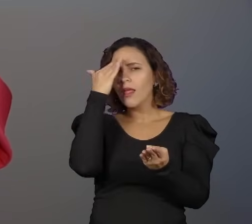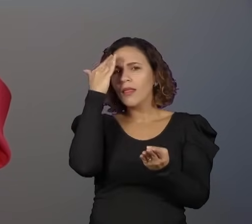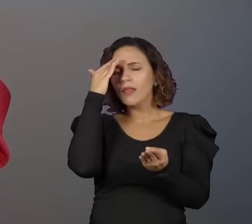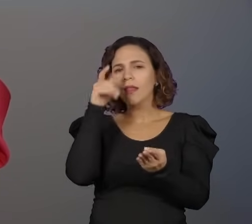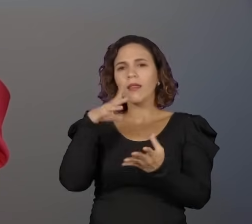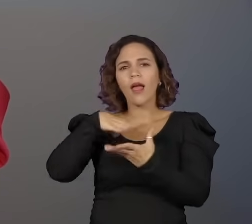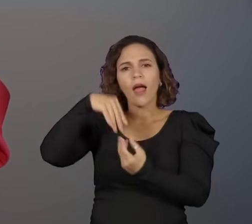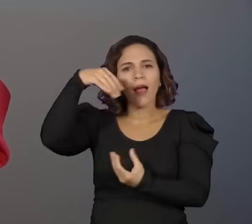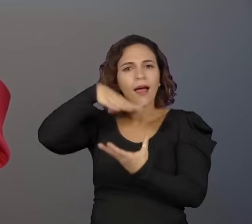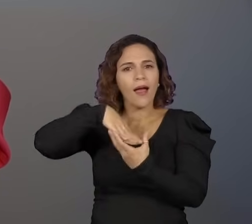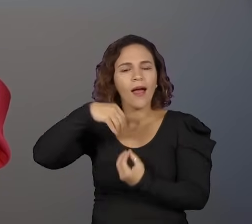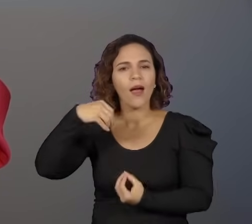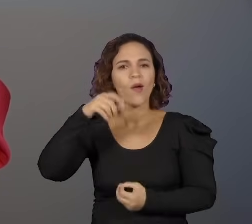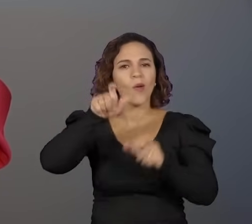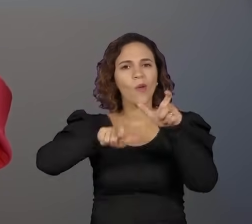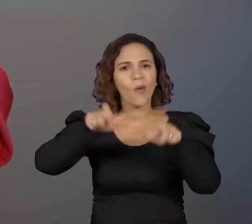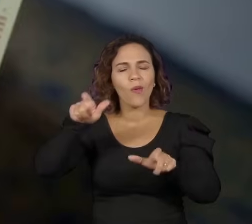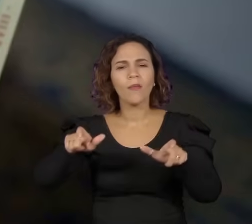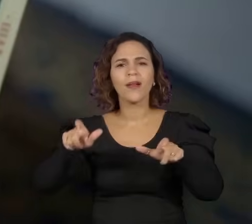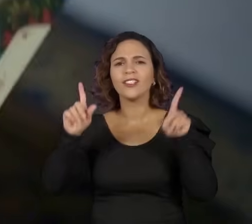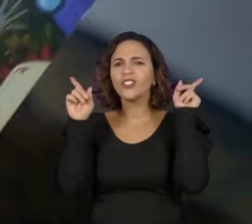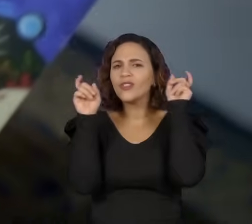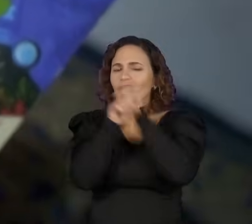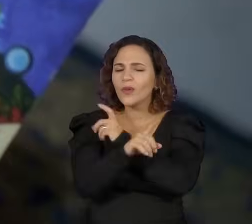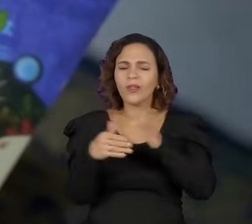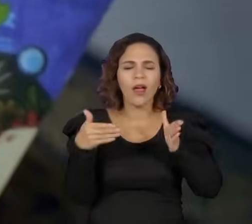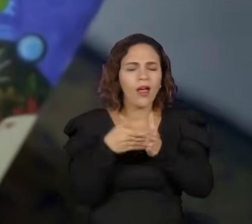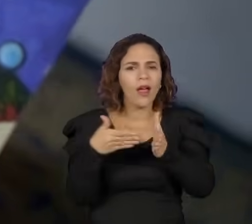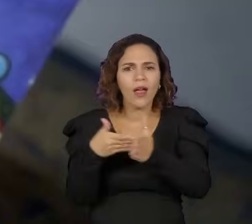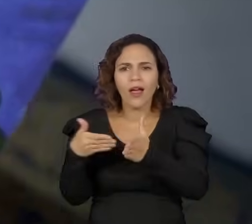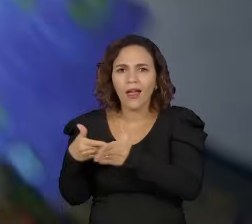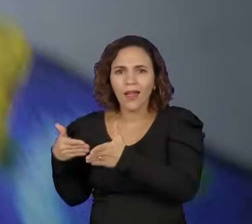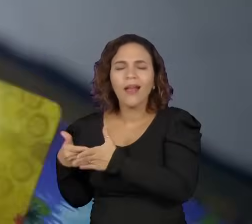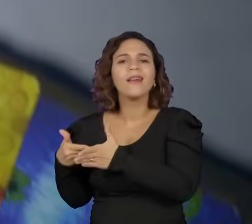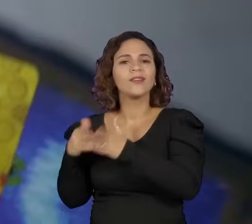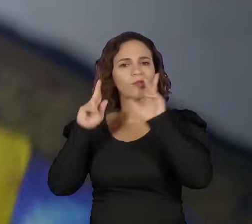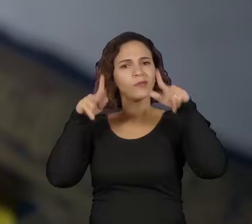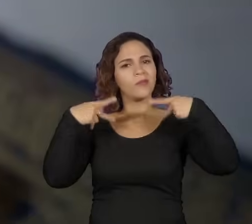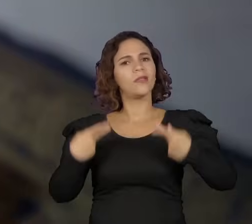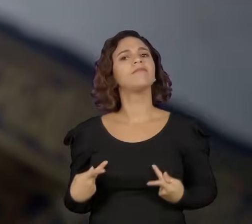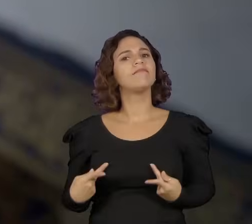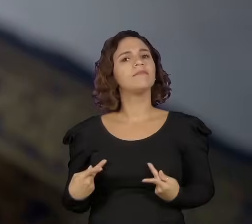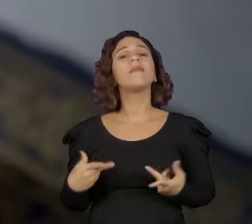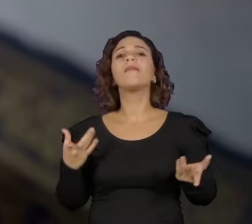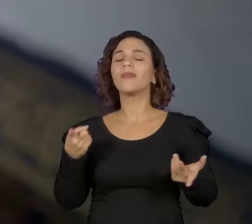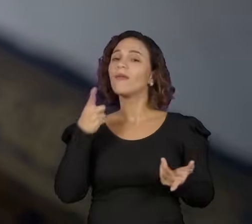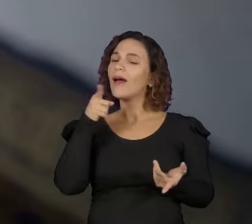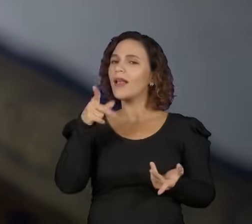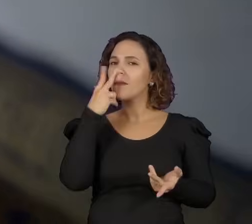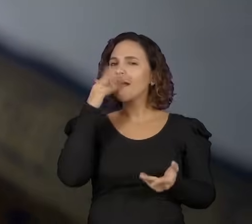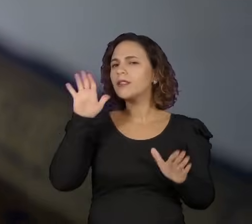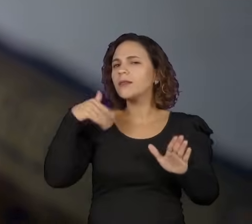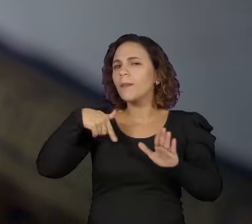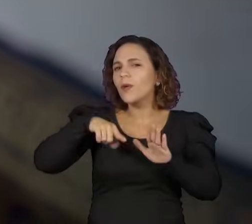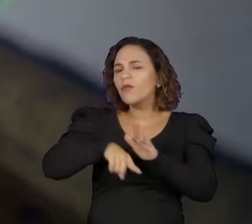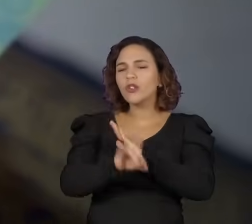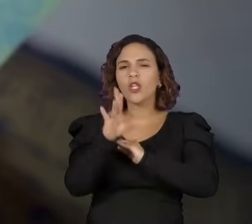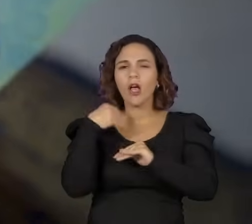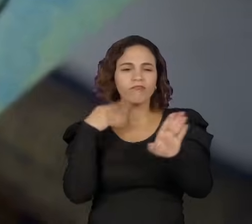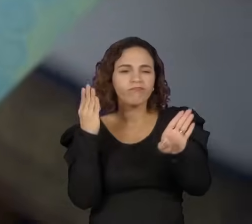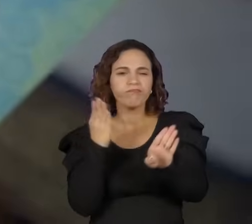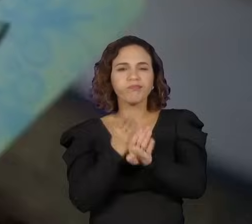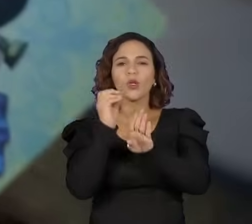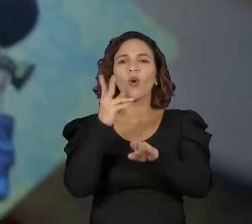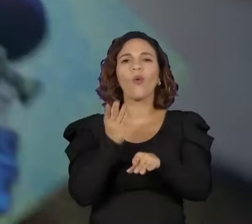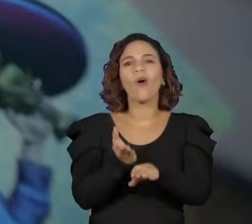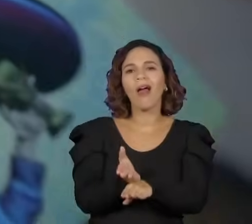alma humana, você consegue compreender as suas dificuldades, os seus desafios. Então o tarô ele vai muito mais além da adivinhação ou da